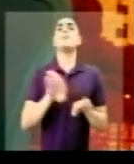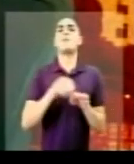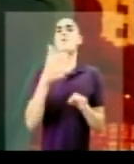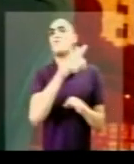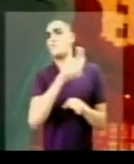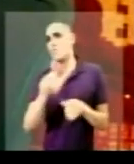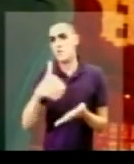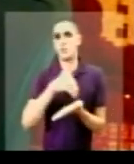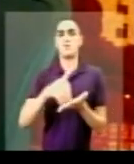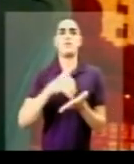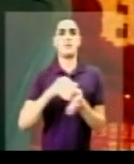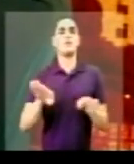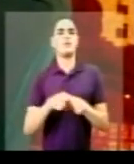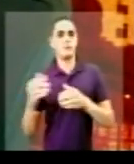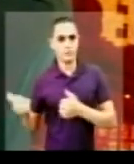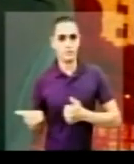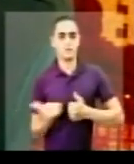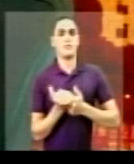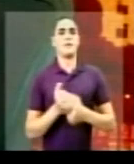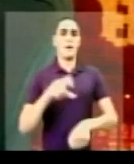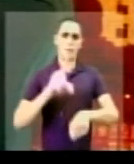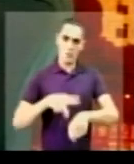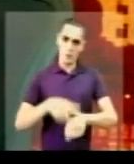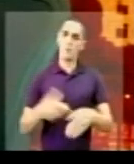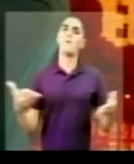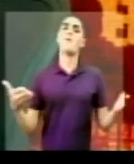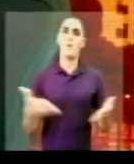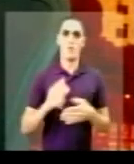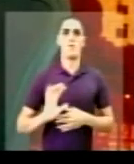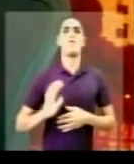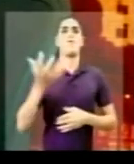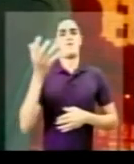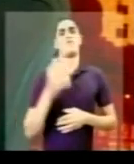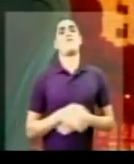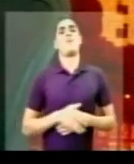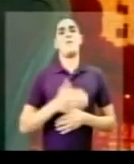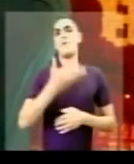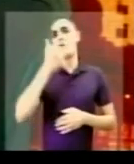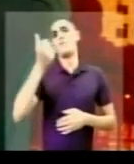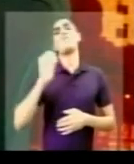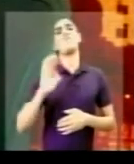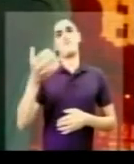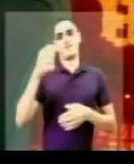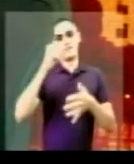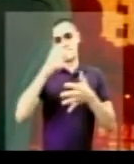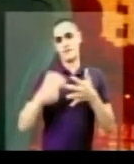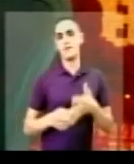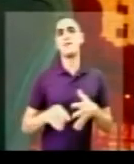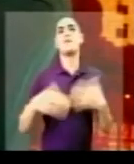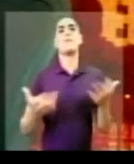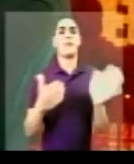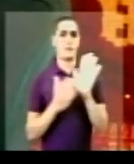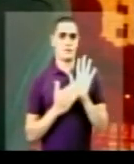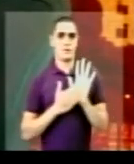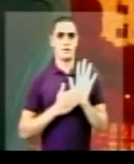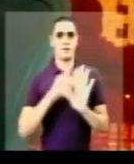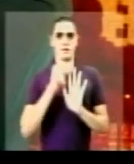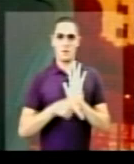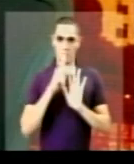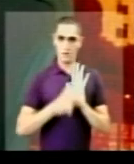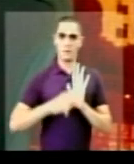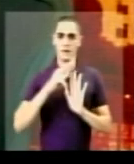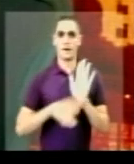secretários, para que nós pudéssemos, nesse momento, tomar as melhores decisões pautadas em protocolo